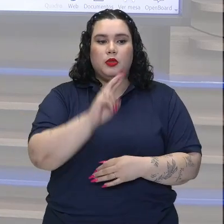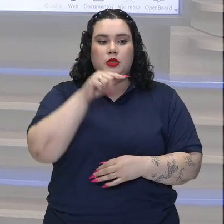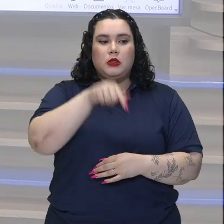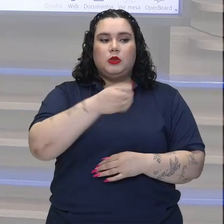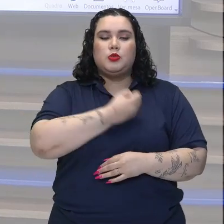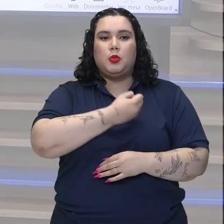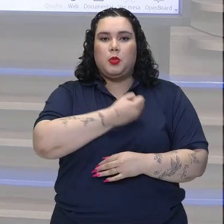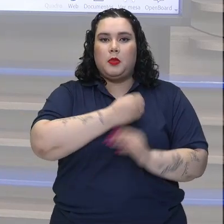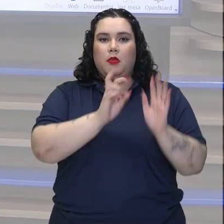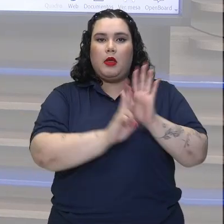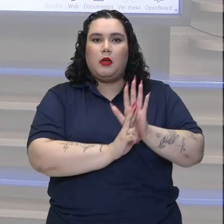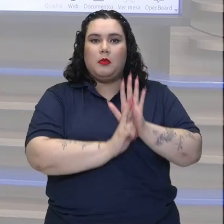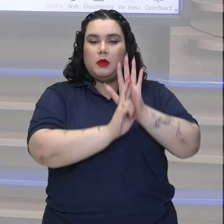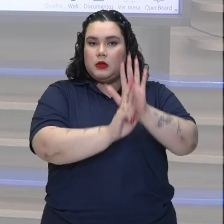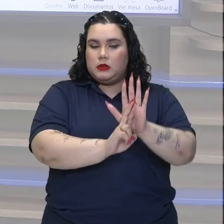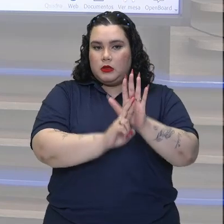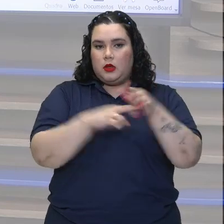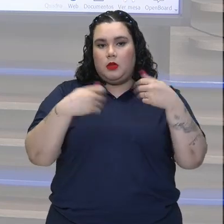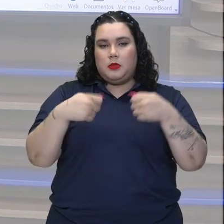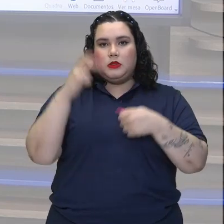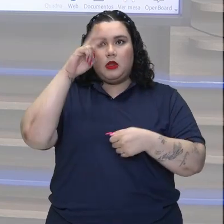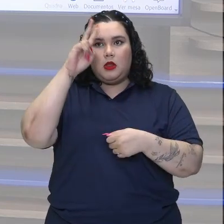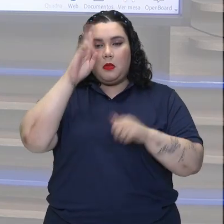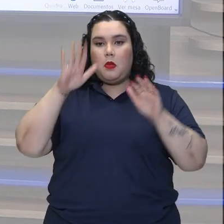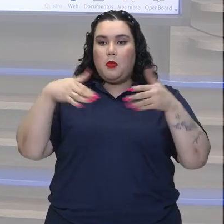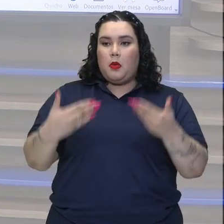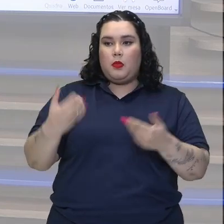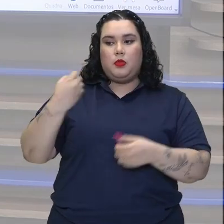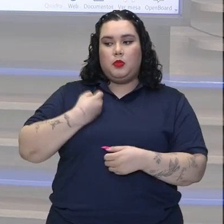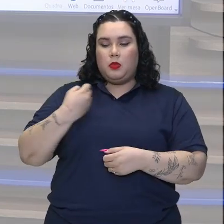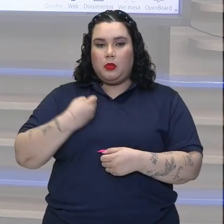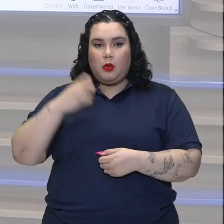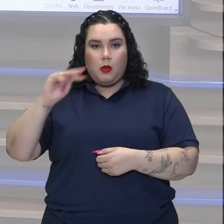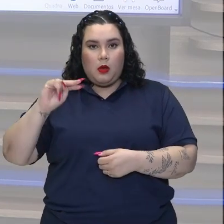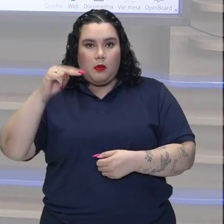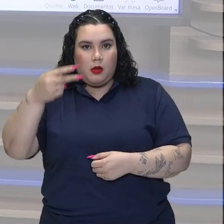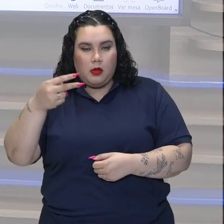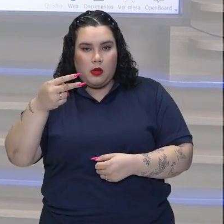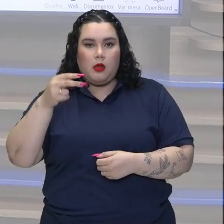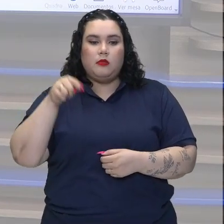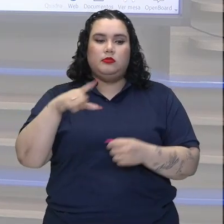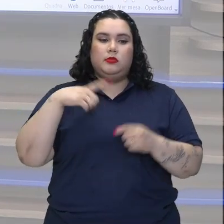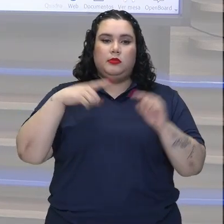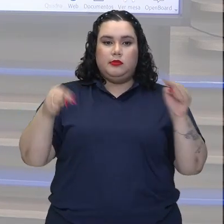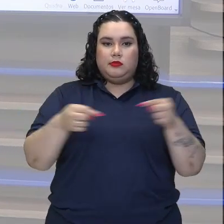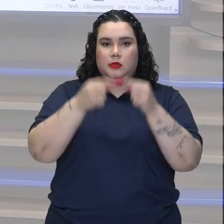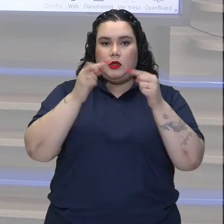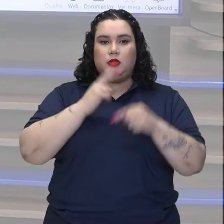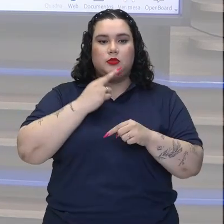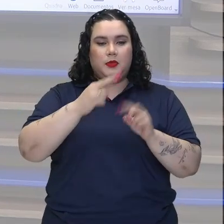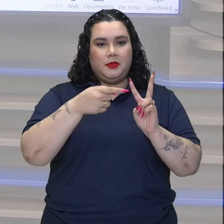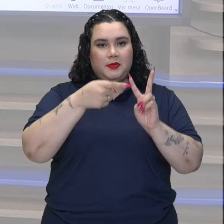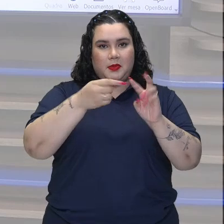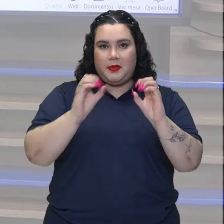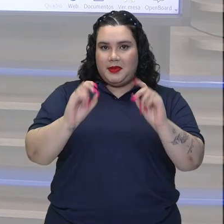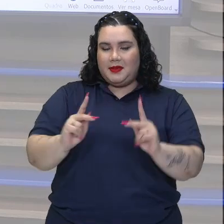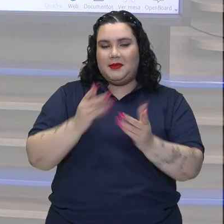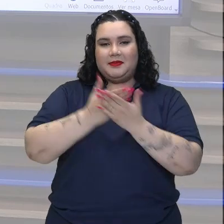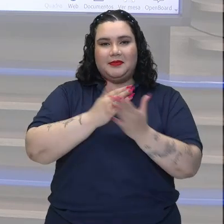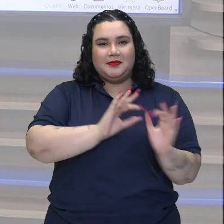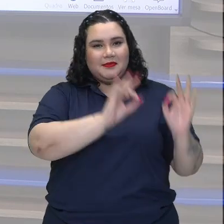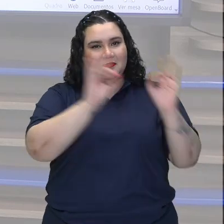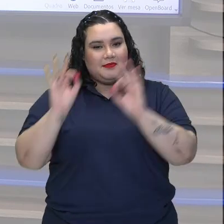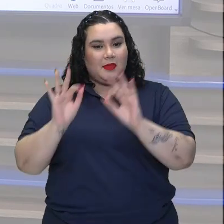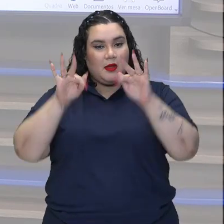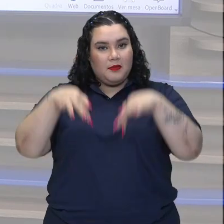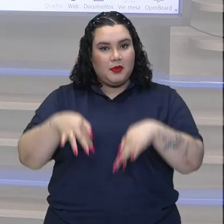número, né? Então, tenho que lembrar qual é o número que ao quadrado vai ser igual ao radicando, beleza? Então, essa foi a nossa aula